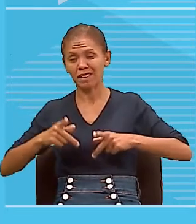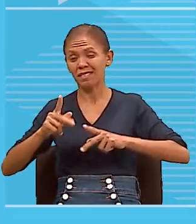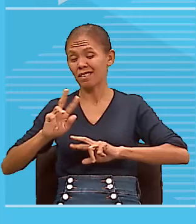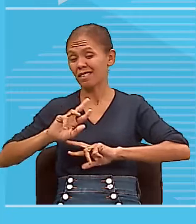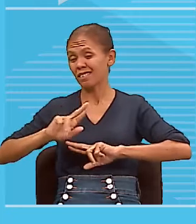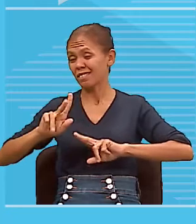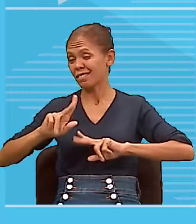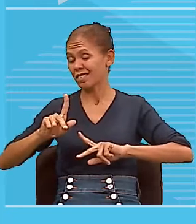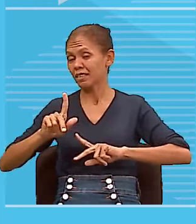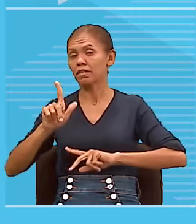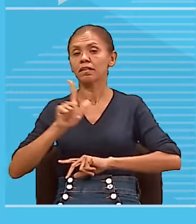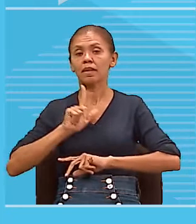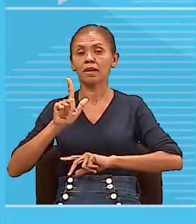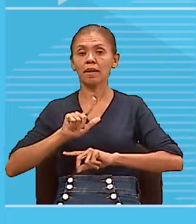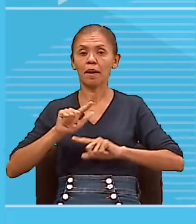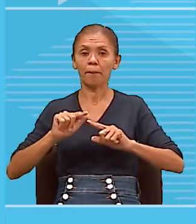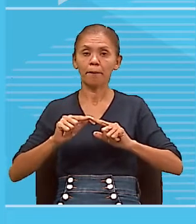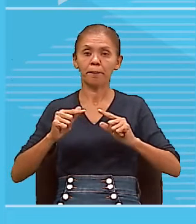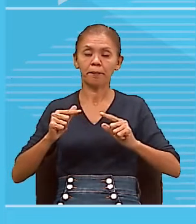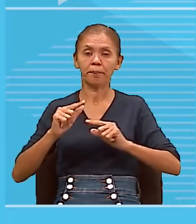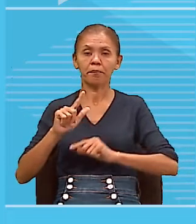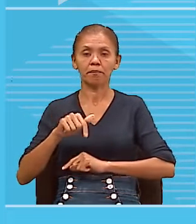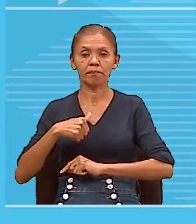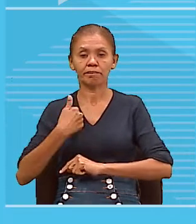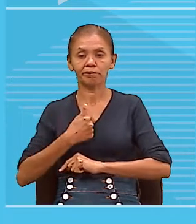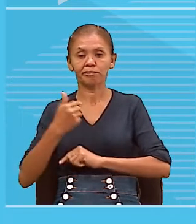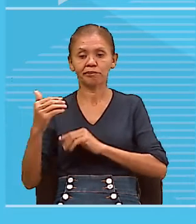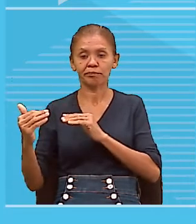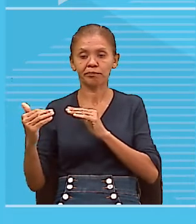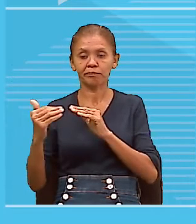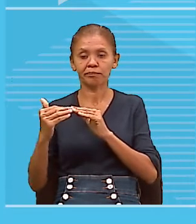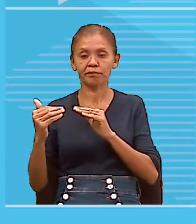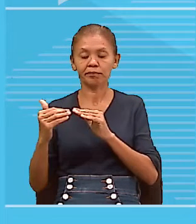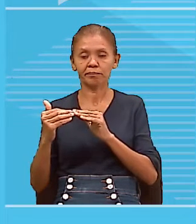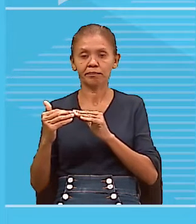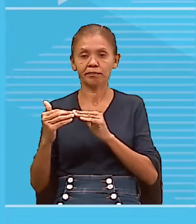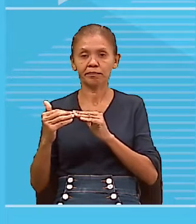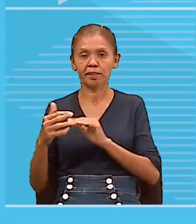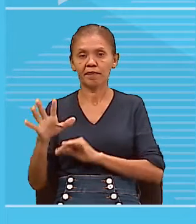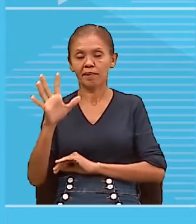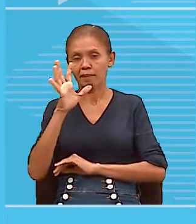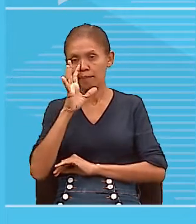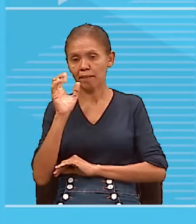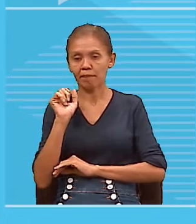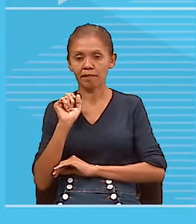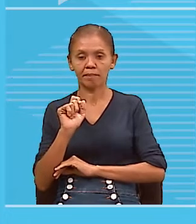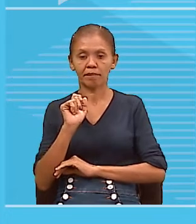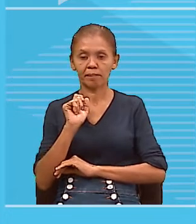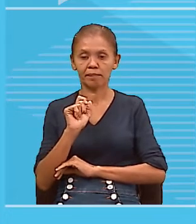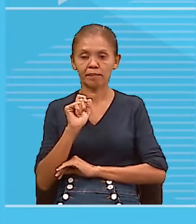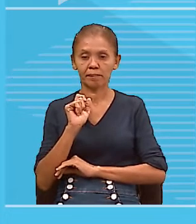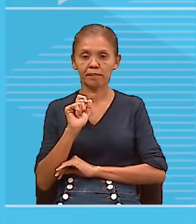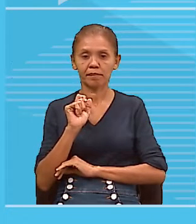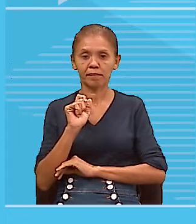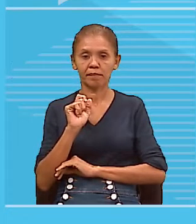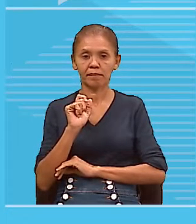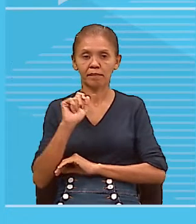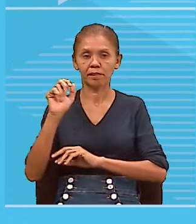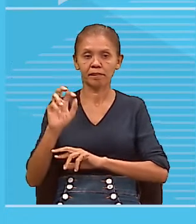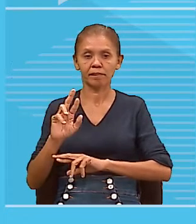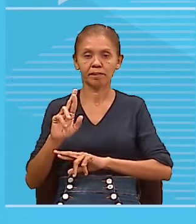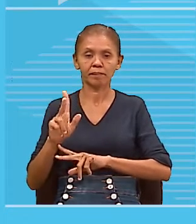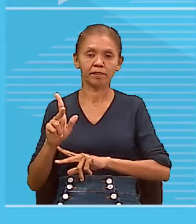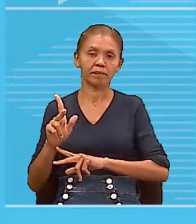diferenças a gente concorda né a gente observa que nessas